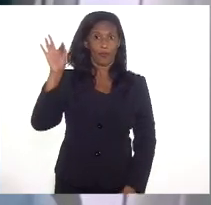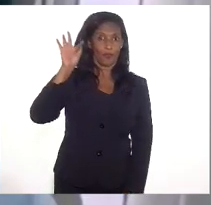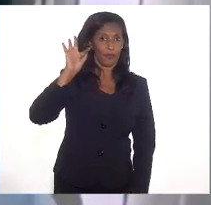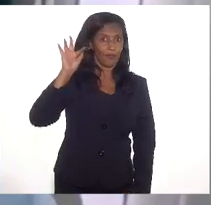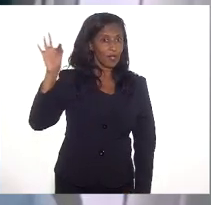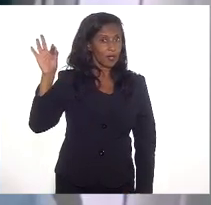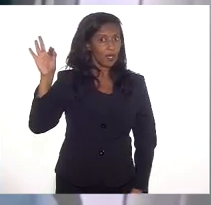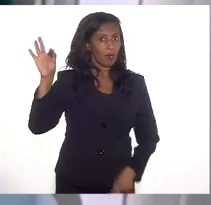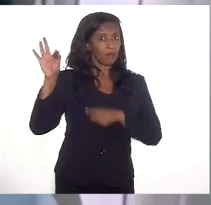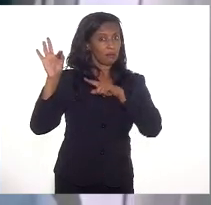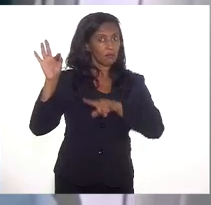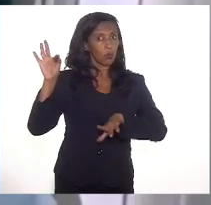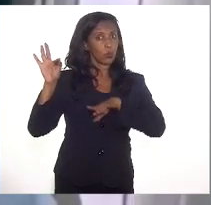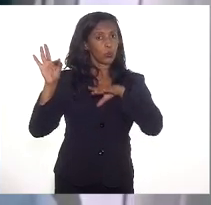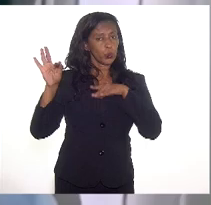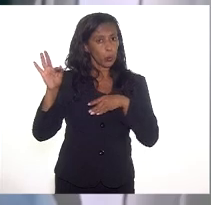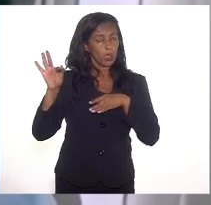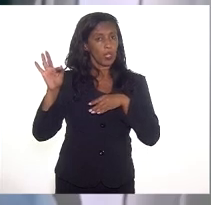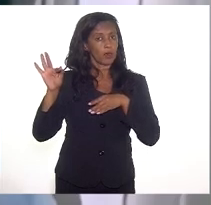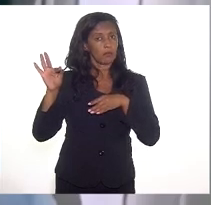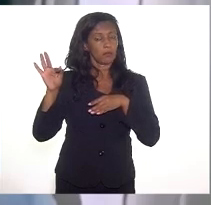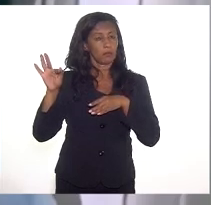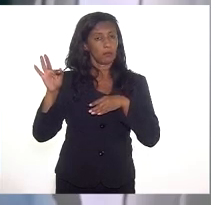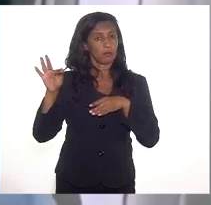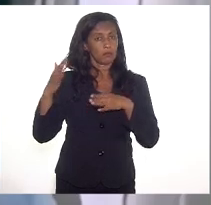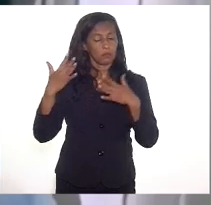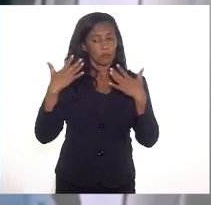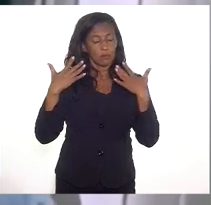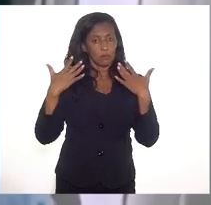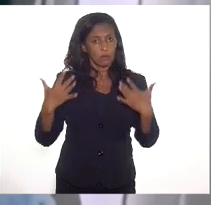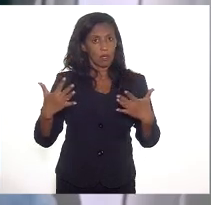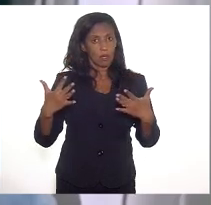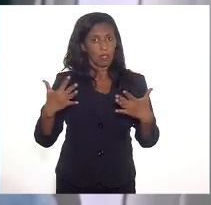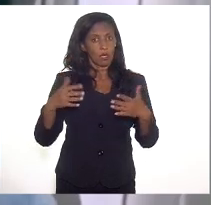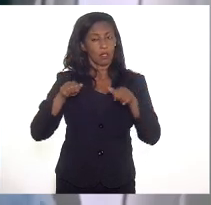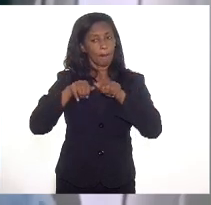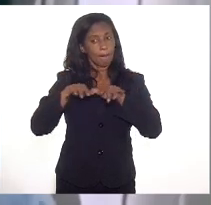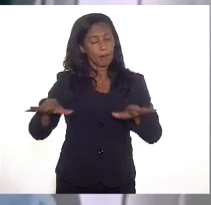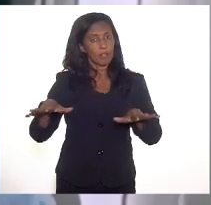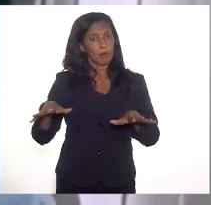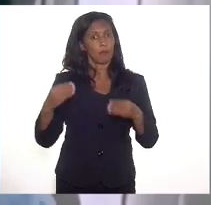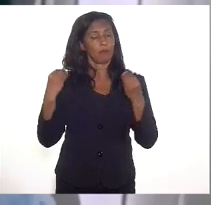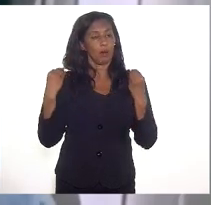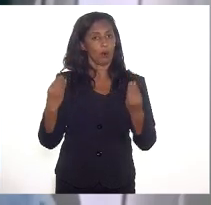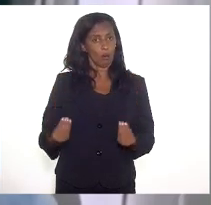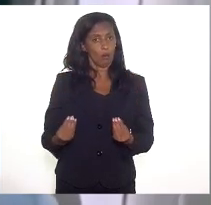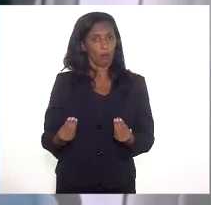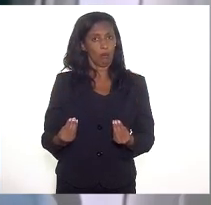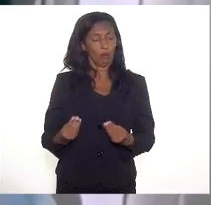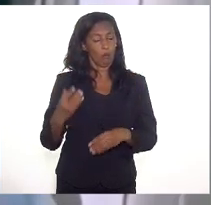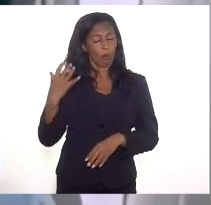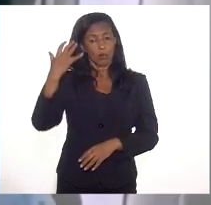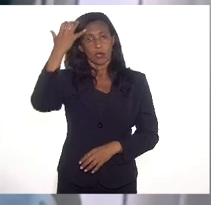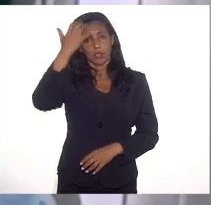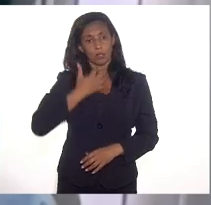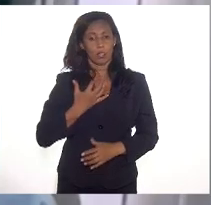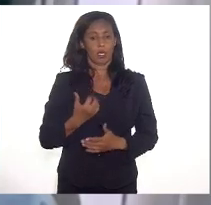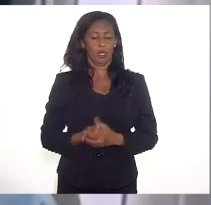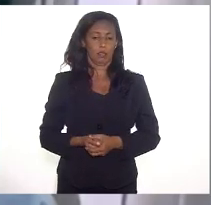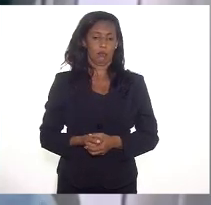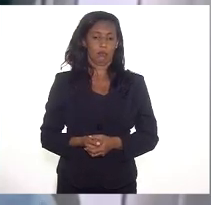tivesse enfrentado e encarado a pandemia como era de se esperar, como algo muito grave,